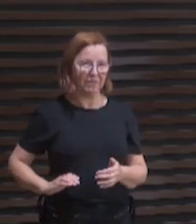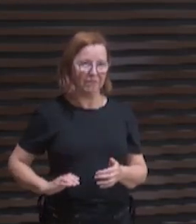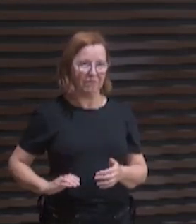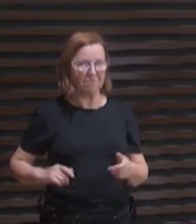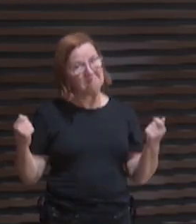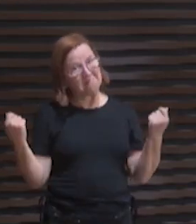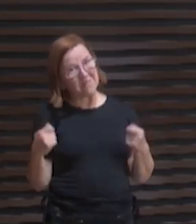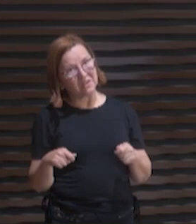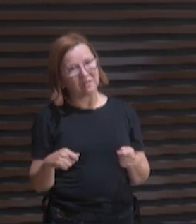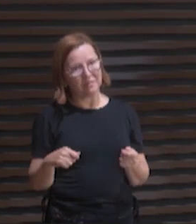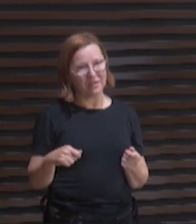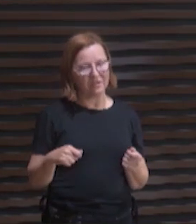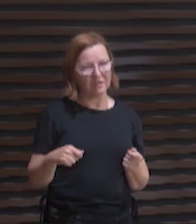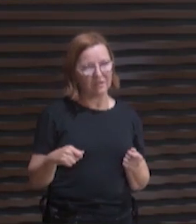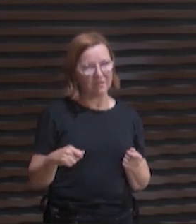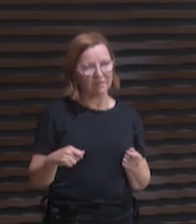Possivelmente,